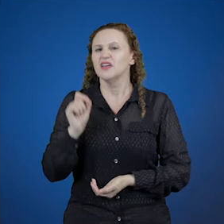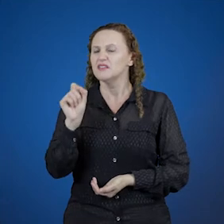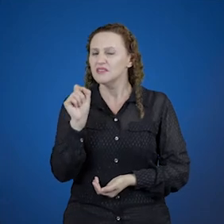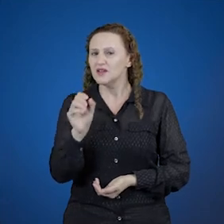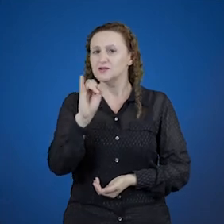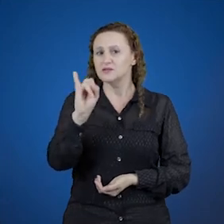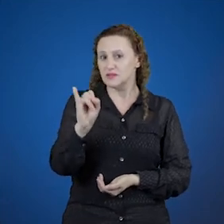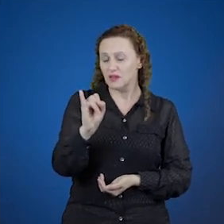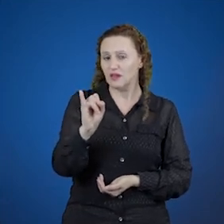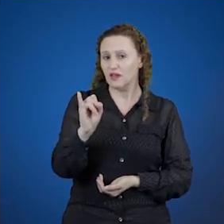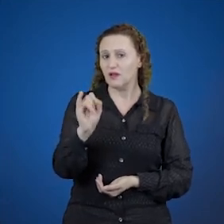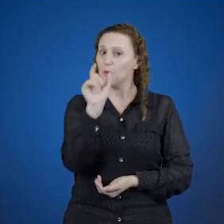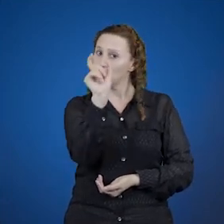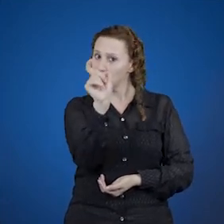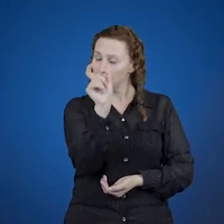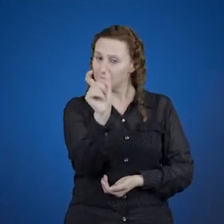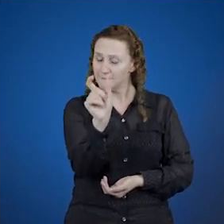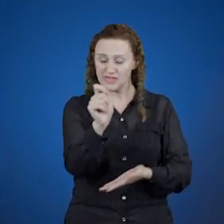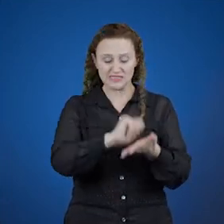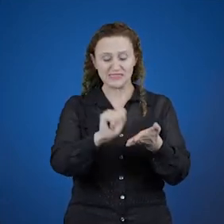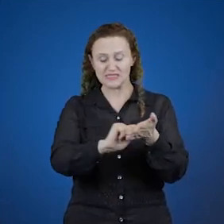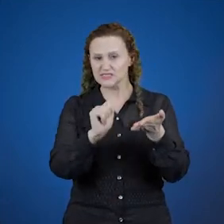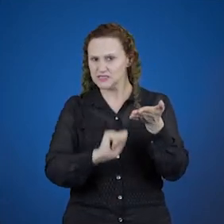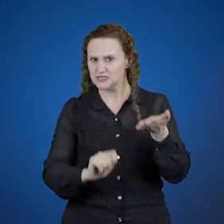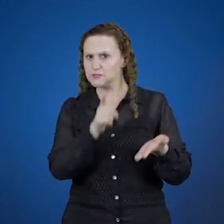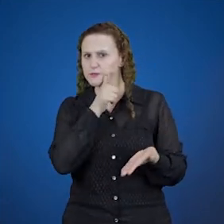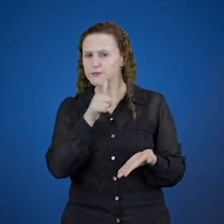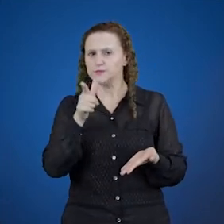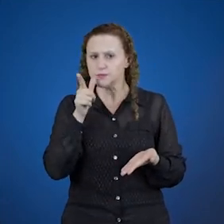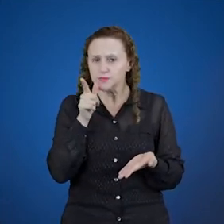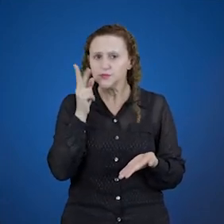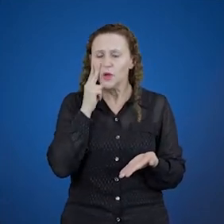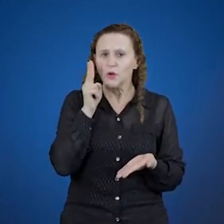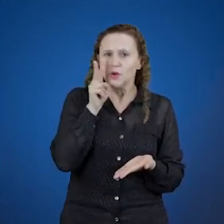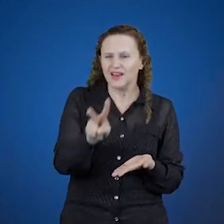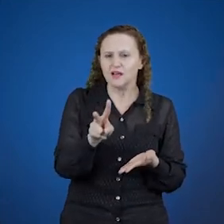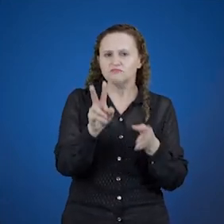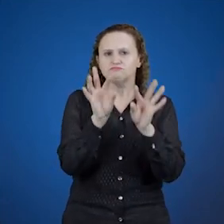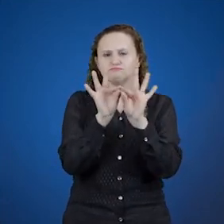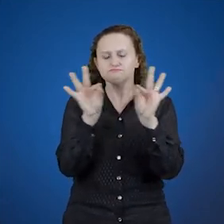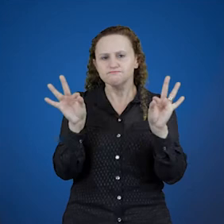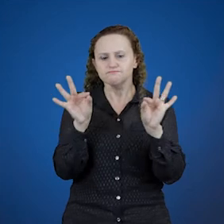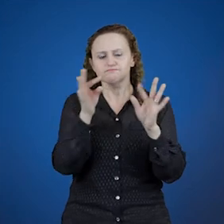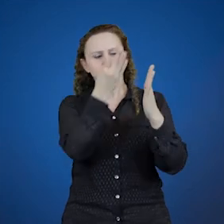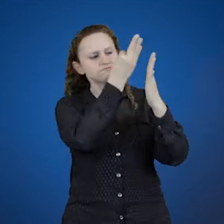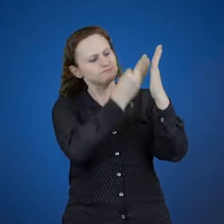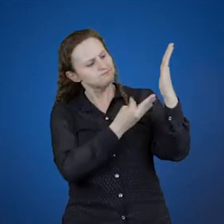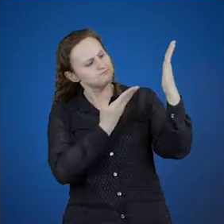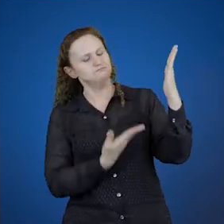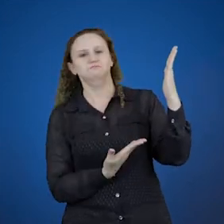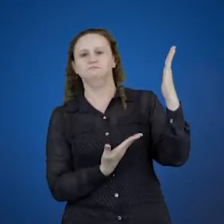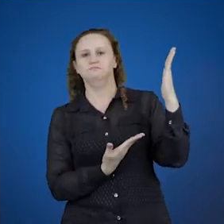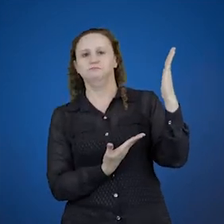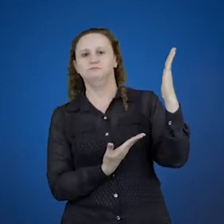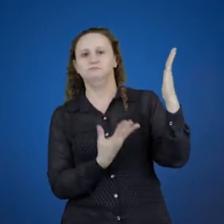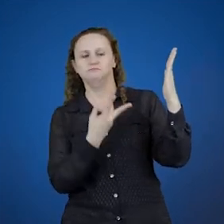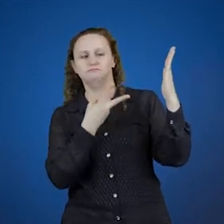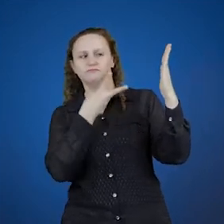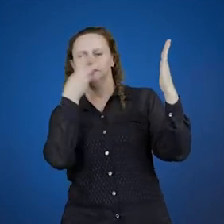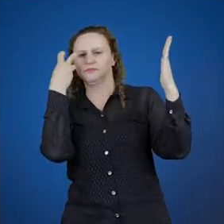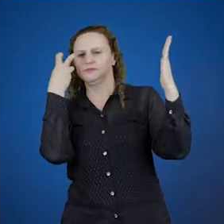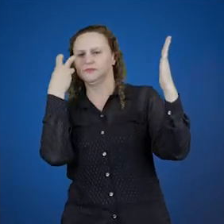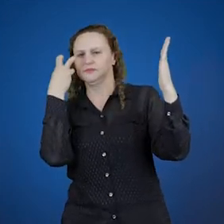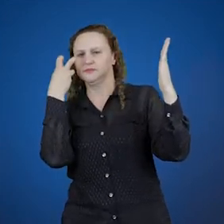bom então se uma palavra está escrita em latim ao visualizar uma frase um texto você